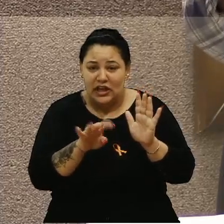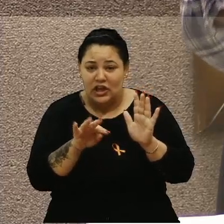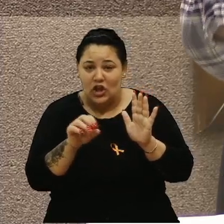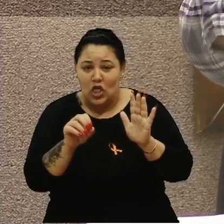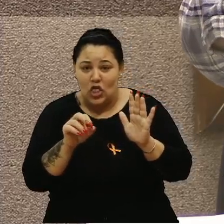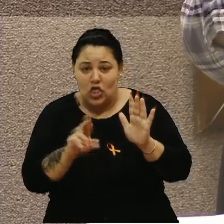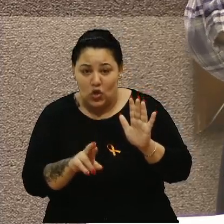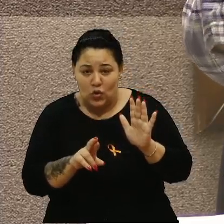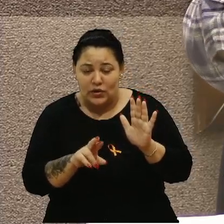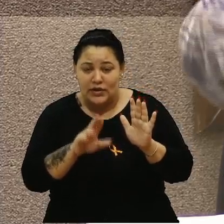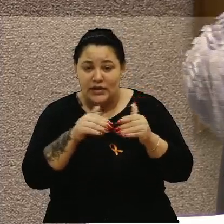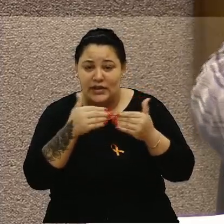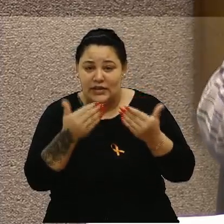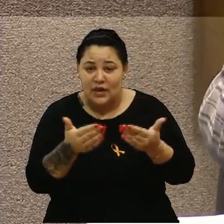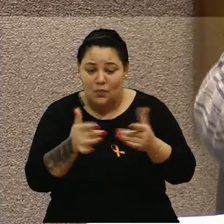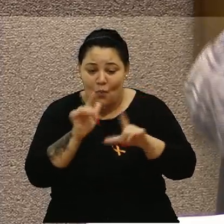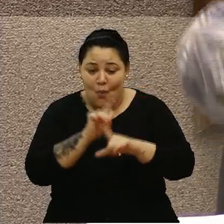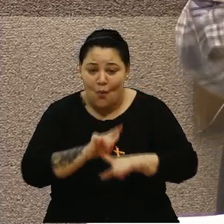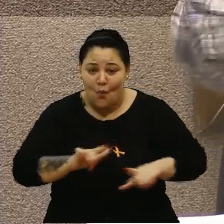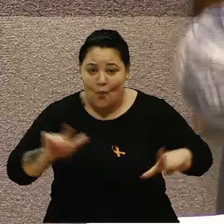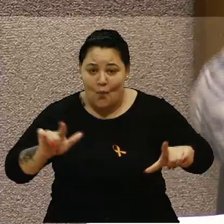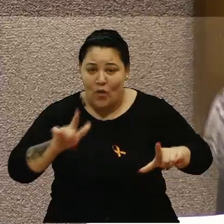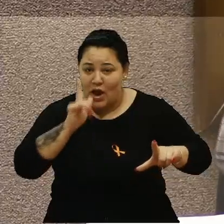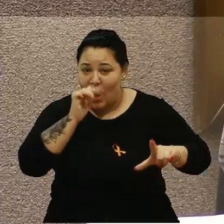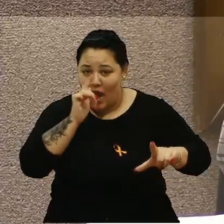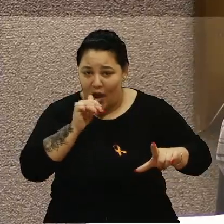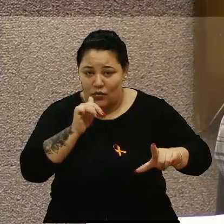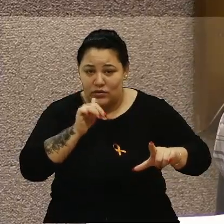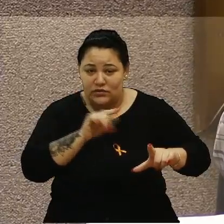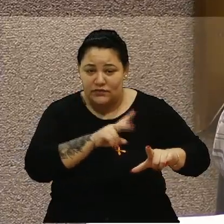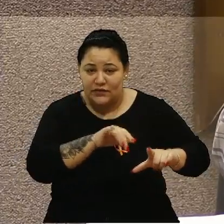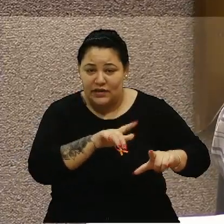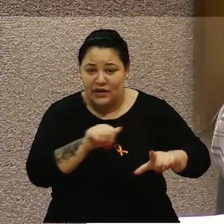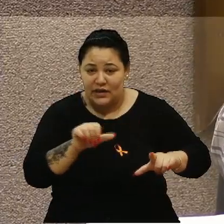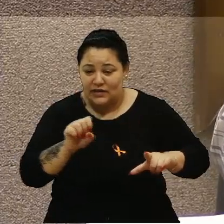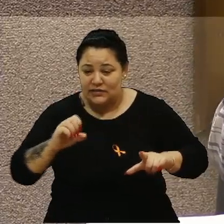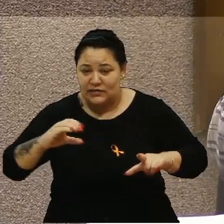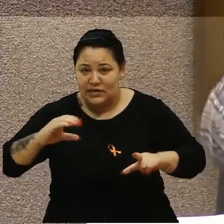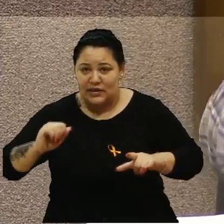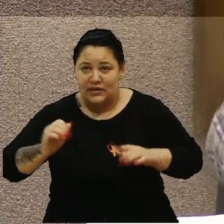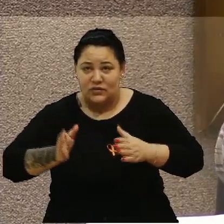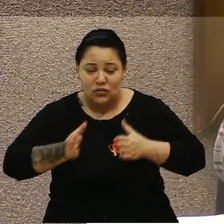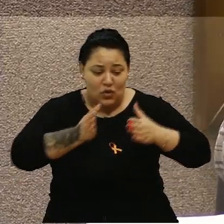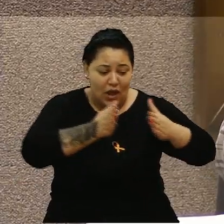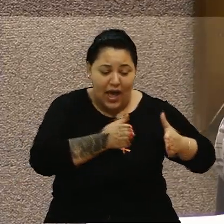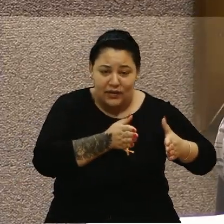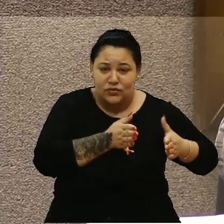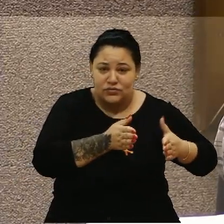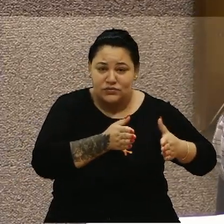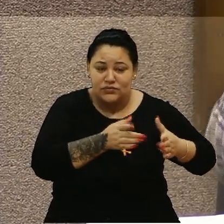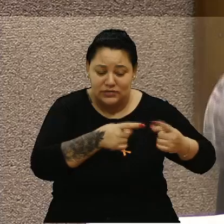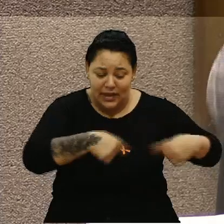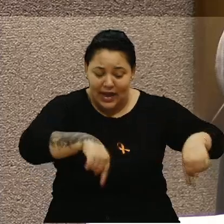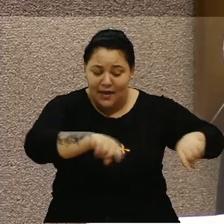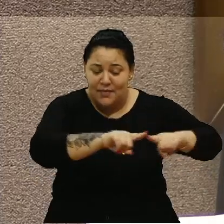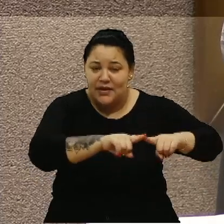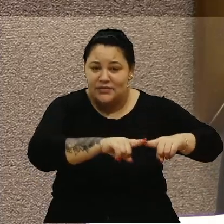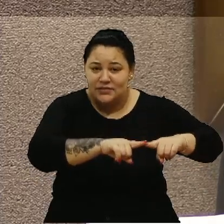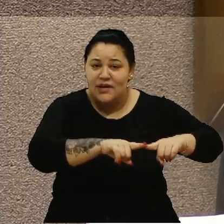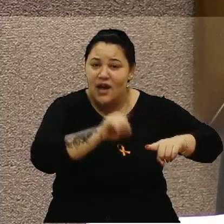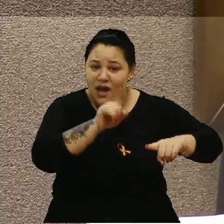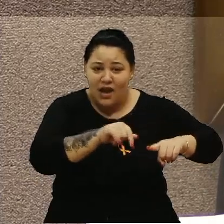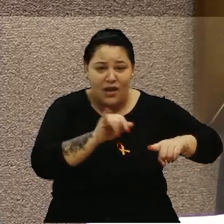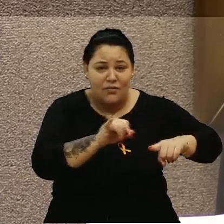o saneamento de Vila Seca é fundamental. Do lado da represa? No lado da represa. Tá? Eu tenho